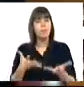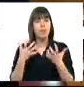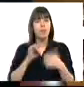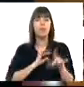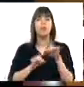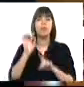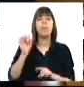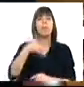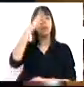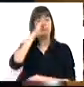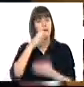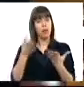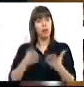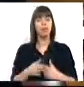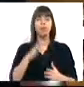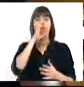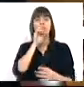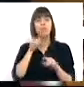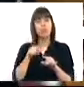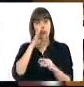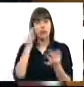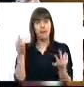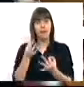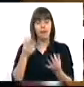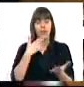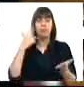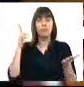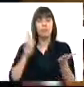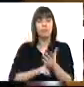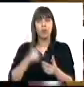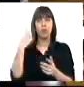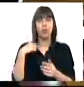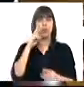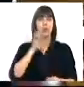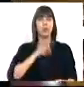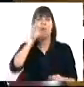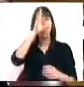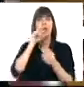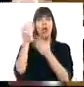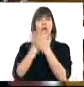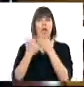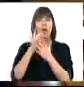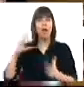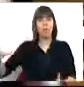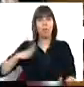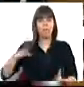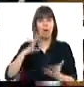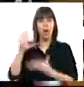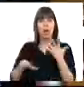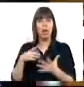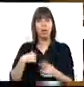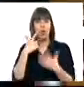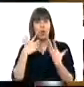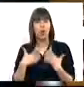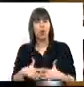Sr. Primeiro-Ministro, é se porventura isto for de facto verdade, porque eu ontem vi o Sr. Ministro da Economia tão atrapalhado que acabei por ficar